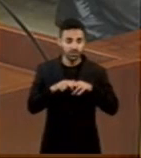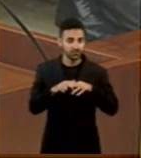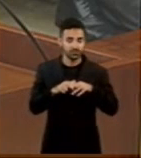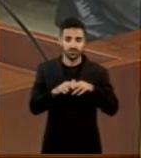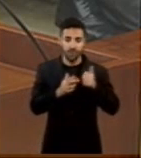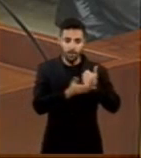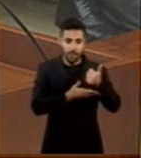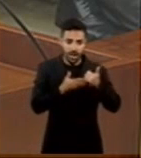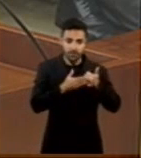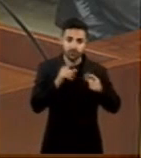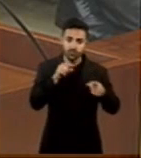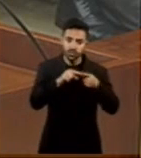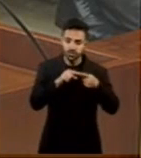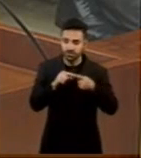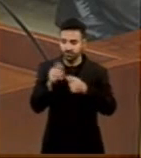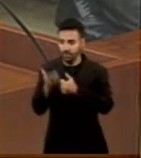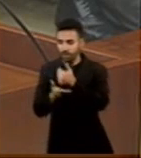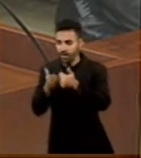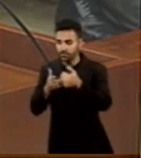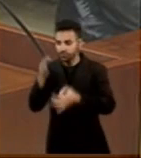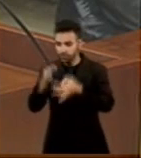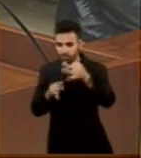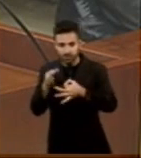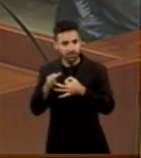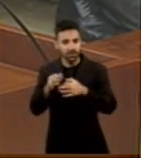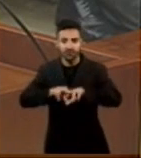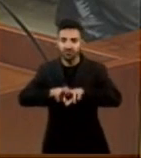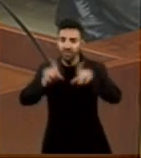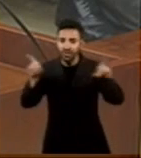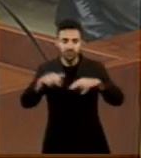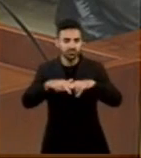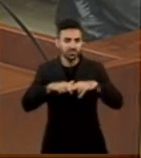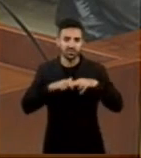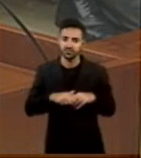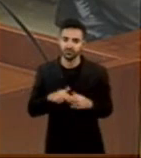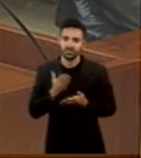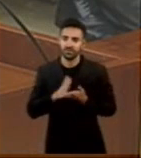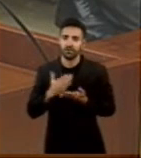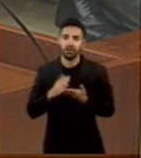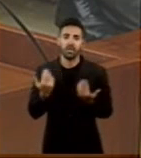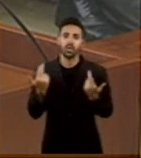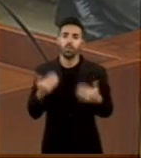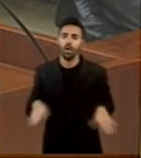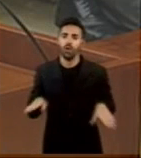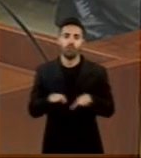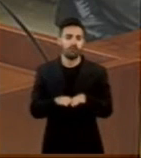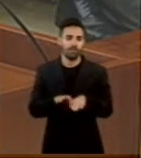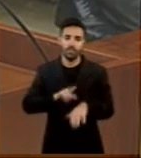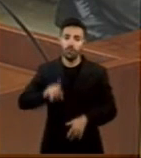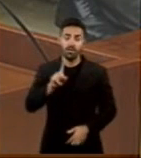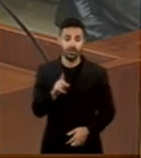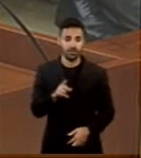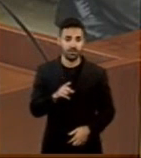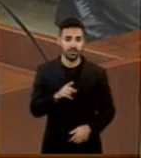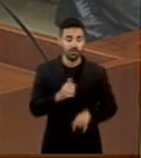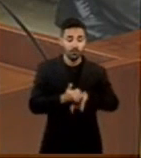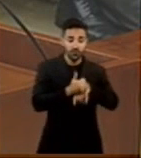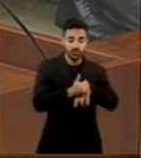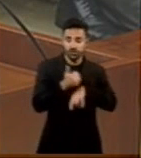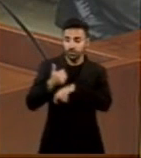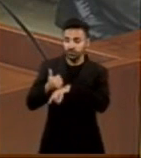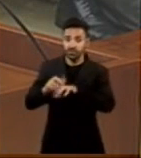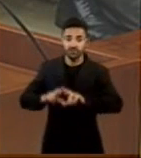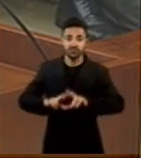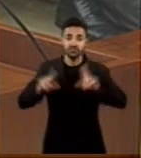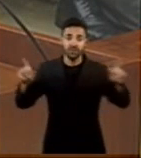base jurídica, não se aplica a isonomia. Para fazer com que categorias que não fazem as mesmas coisas desde